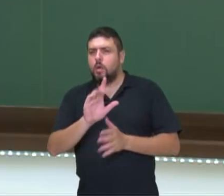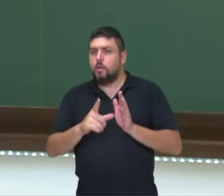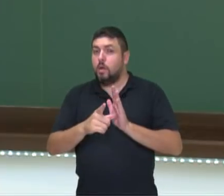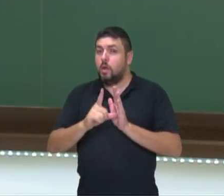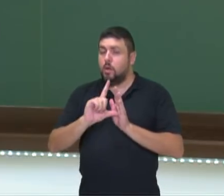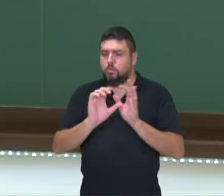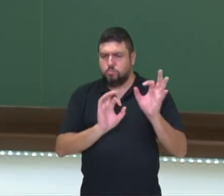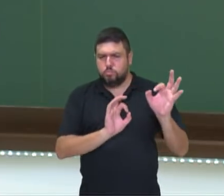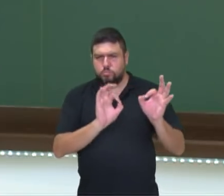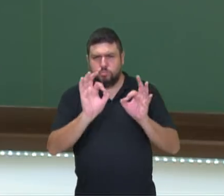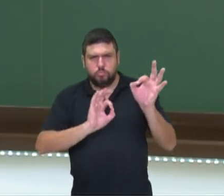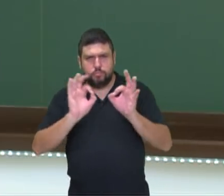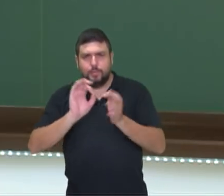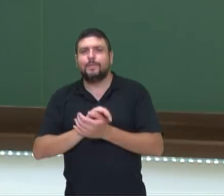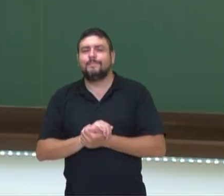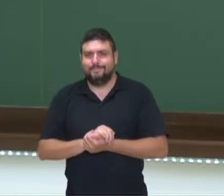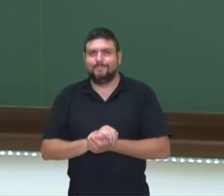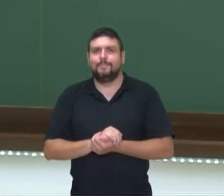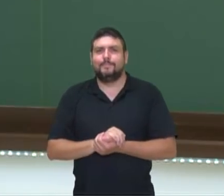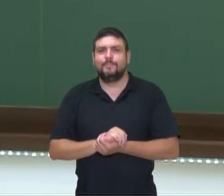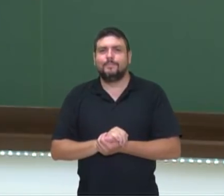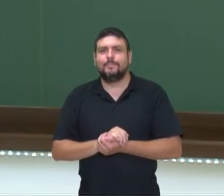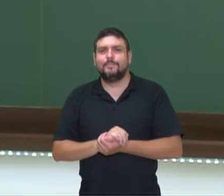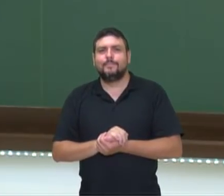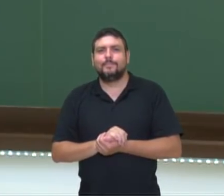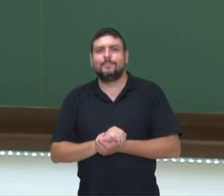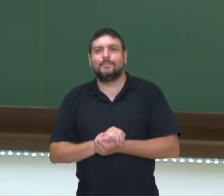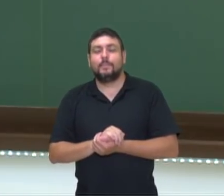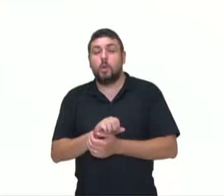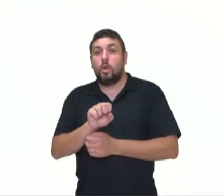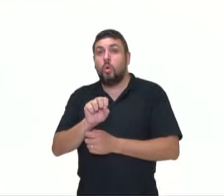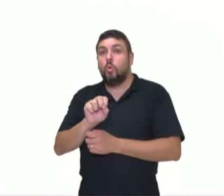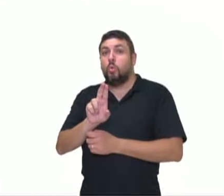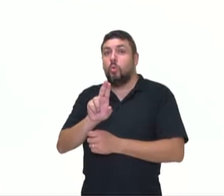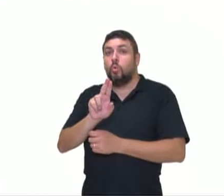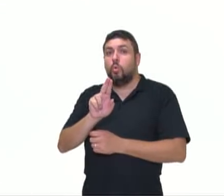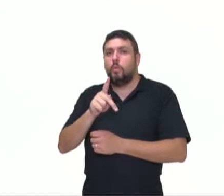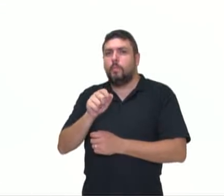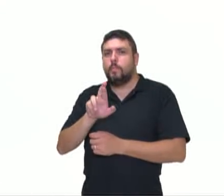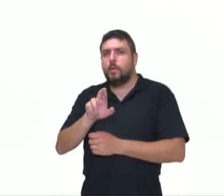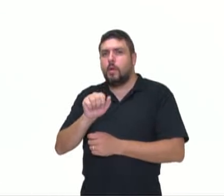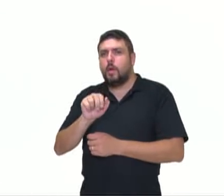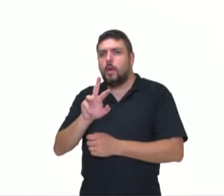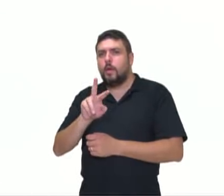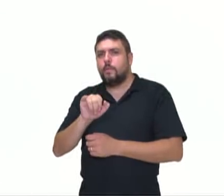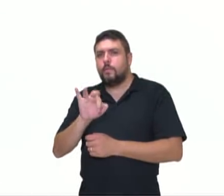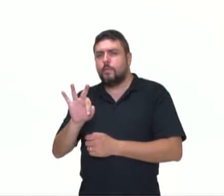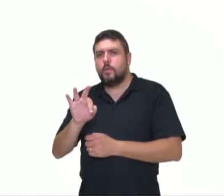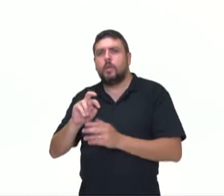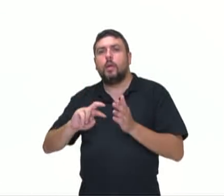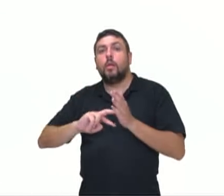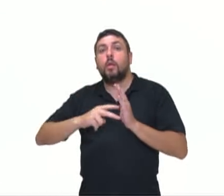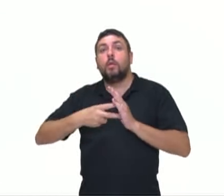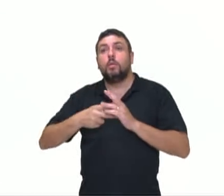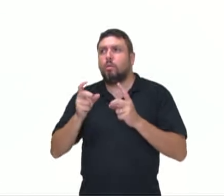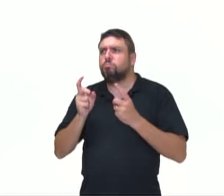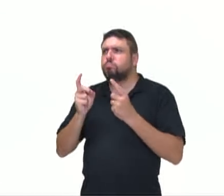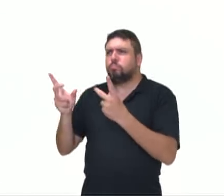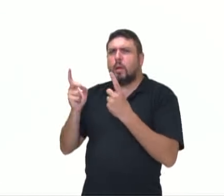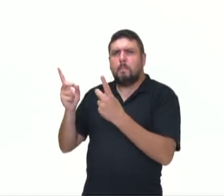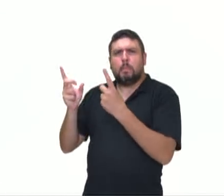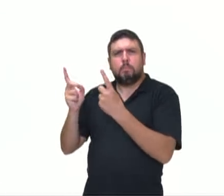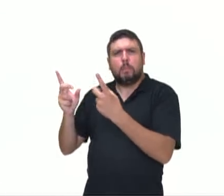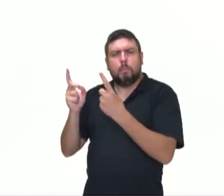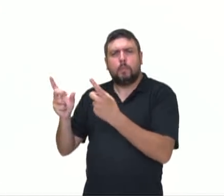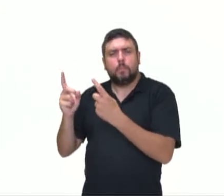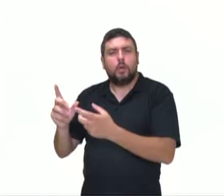o nosso pensamento. Então, superávit significa o quê? Quando o volume das exportações é maior do que as importações. Então, é como